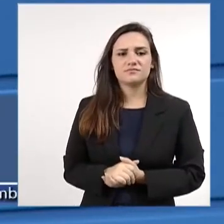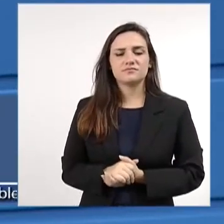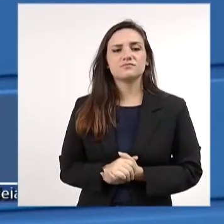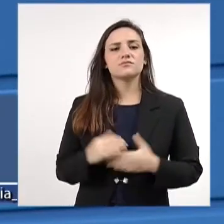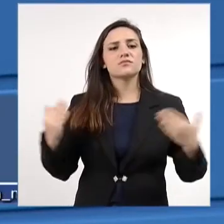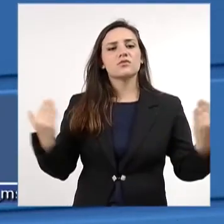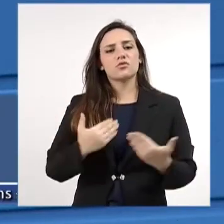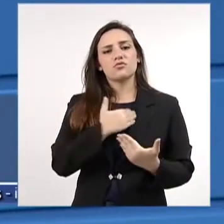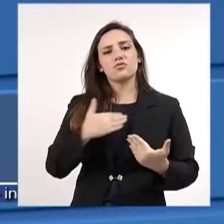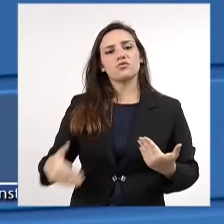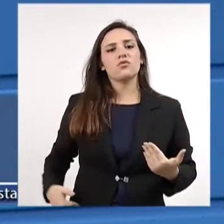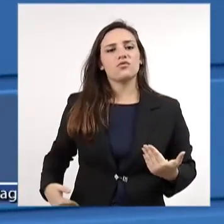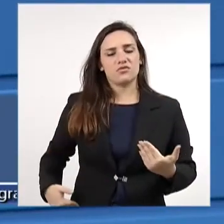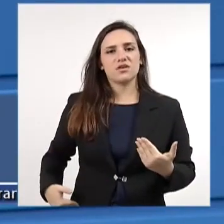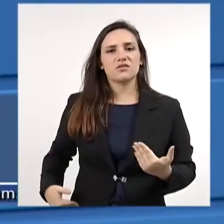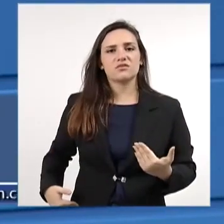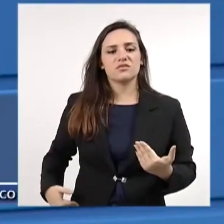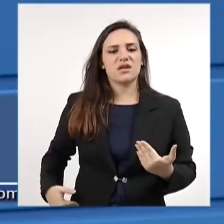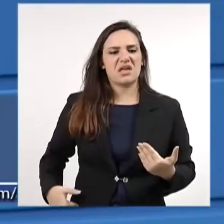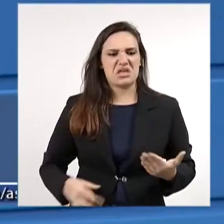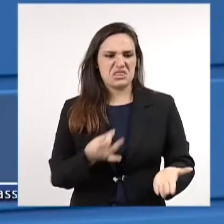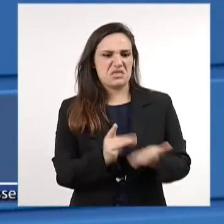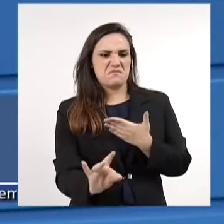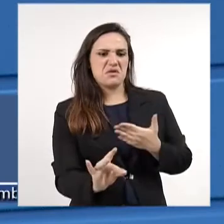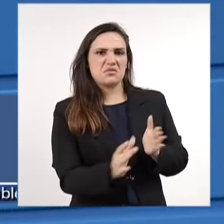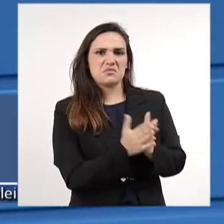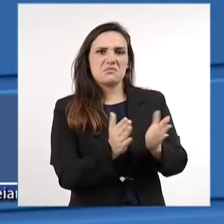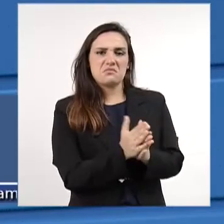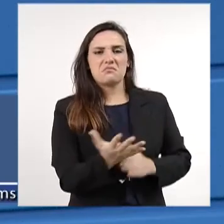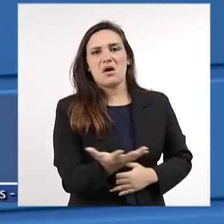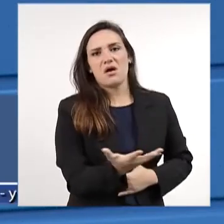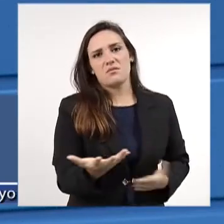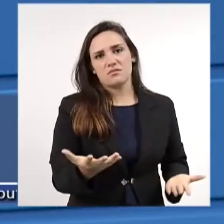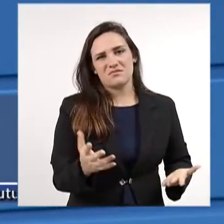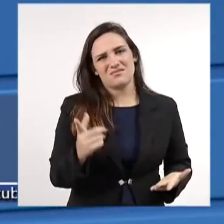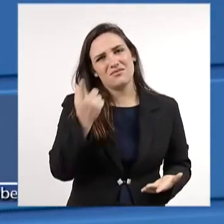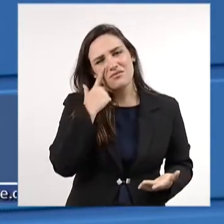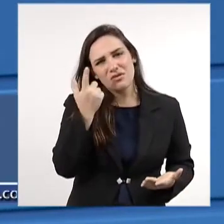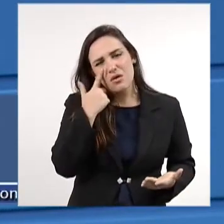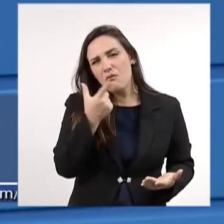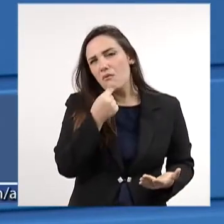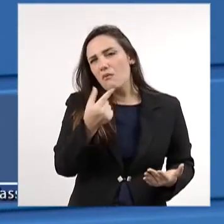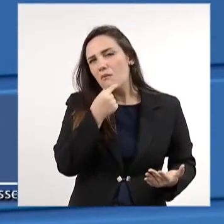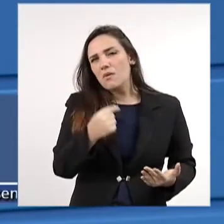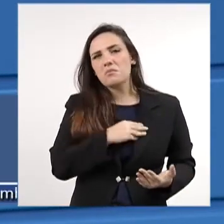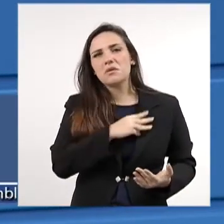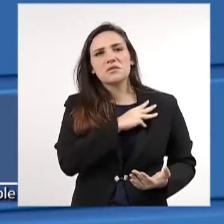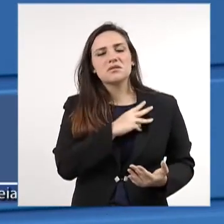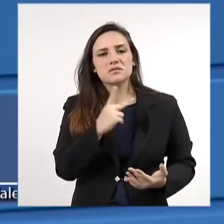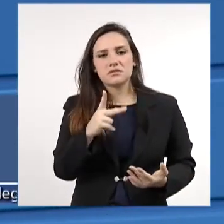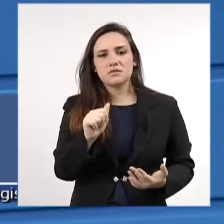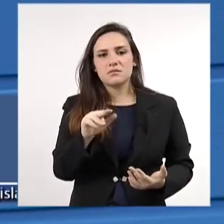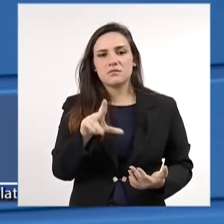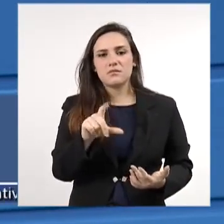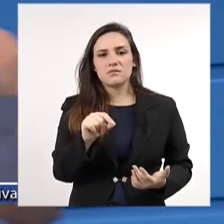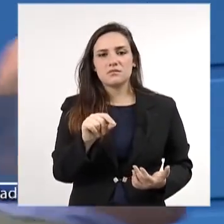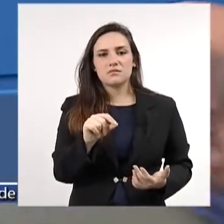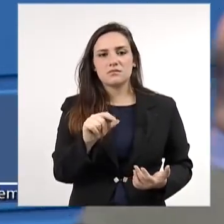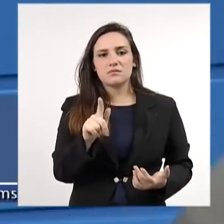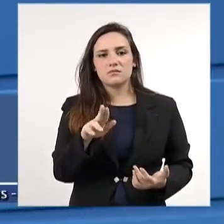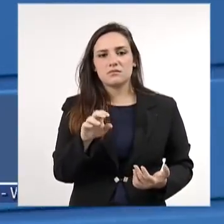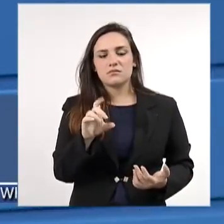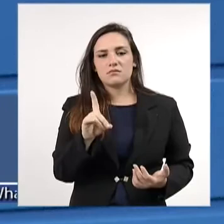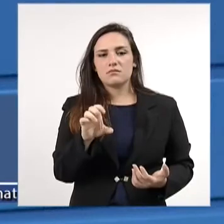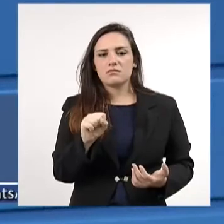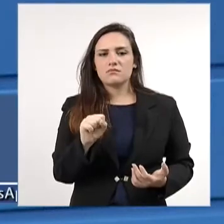tem um governo que é inimigo dos pobres. Veja a fala ontem do ministro Paulo Guedes, né? Que ele falou: não, o dólar está alto, tem que subir